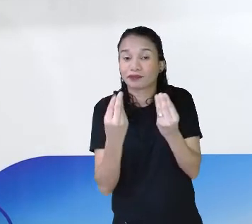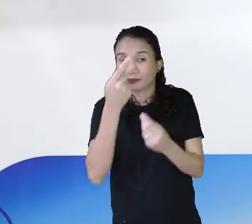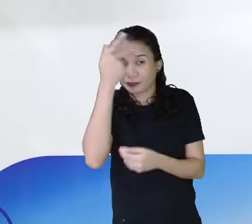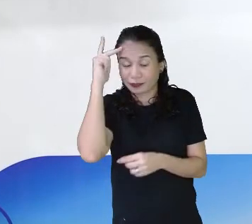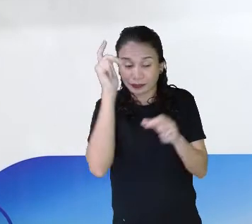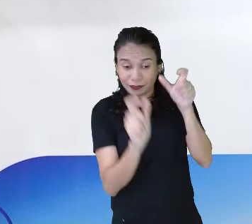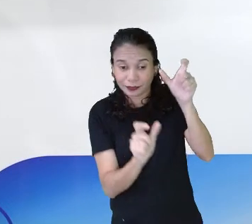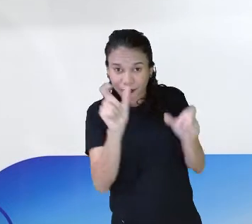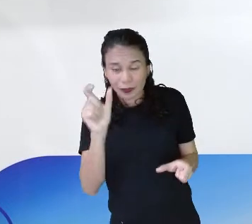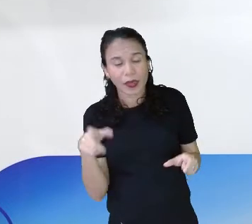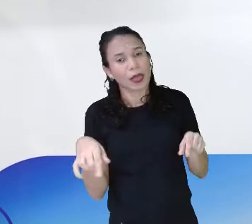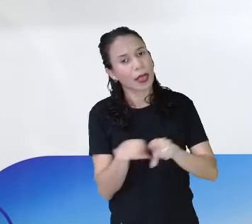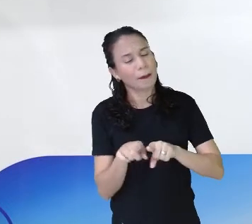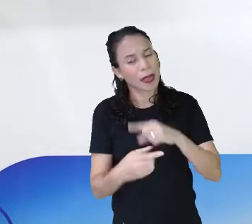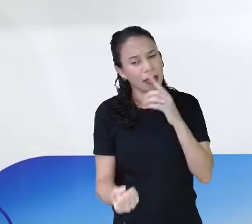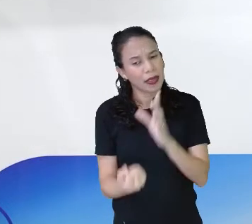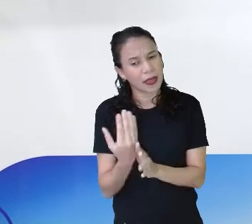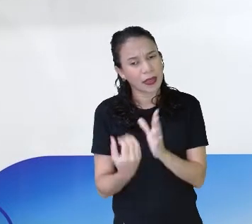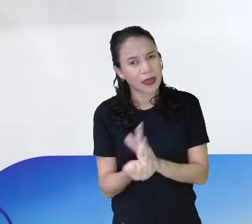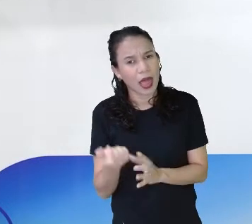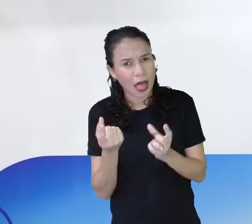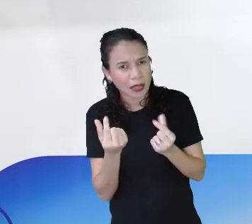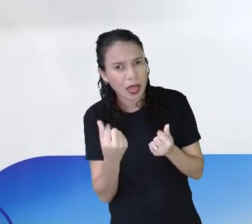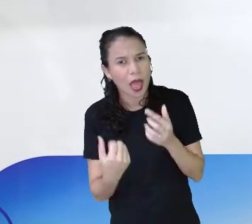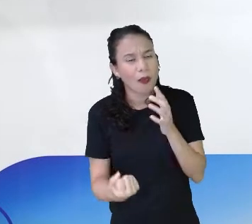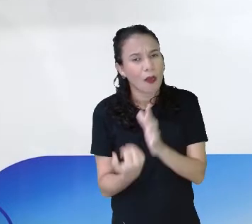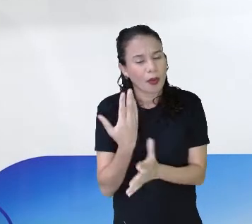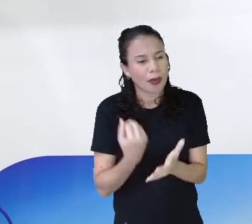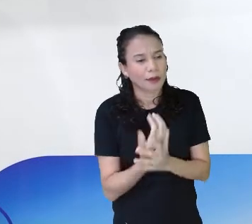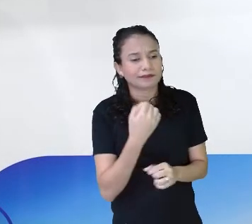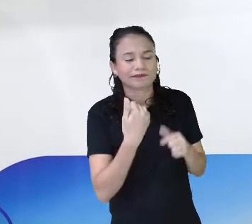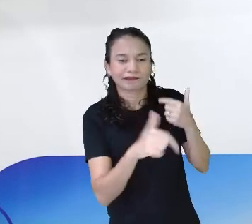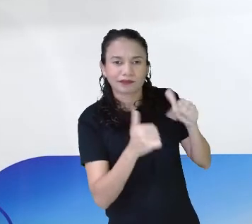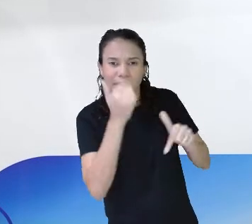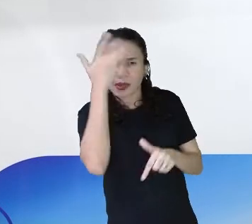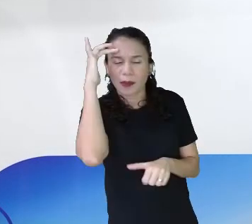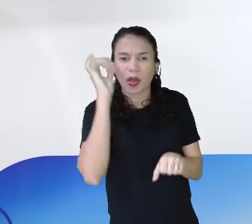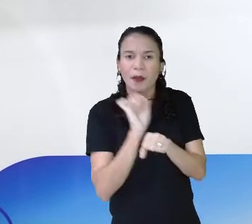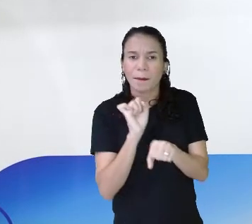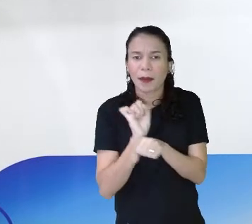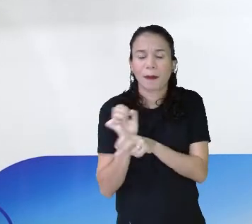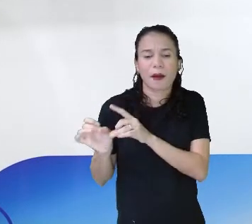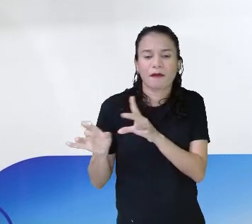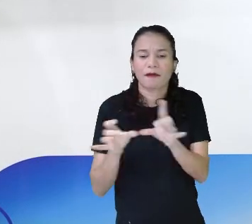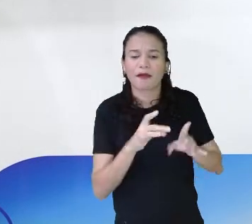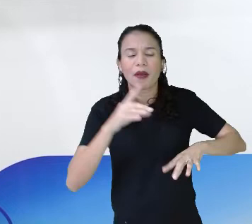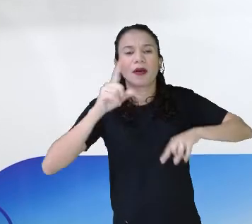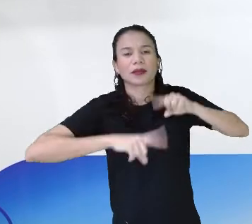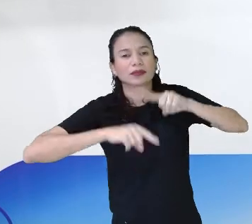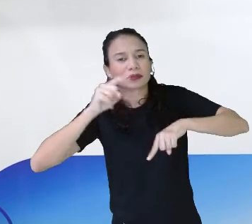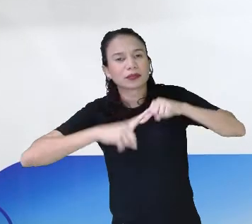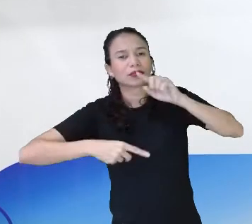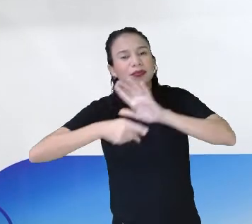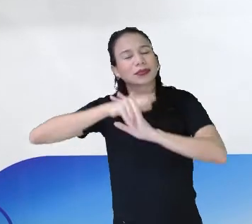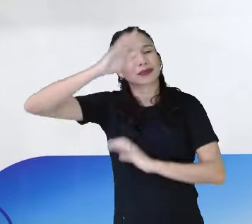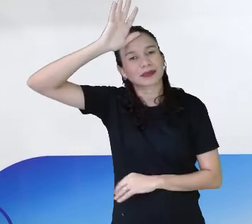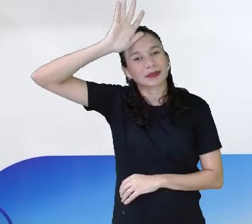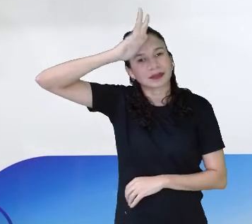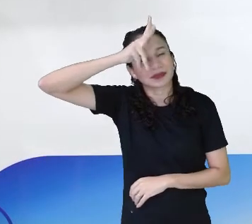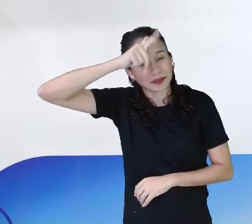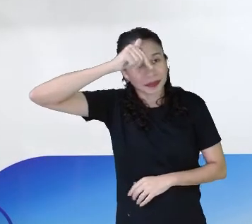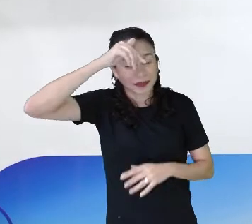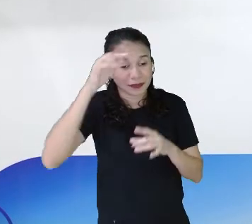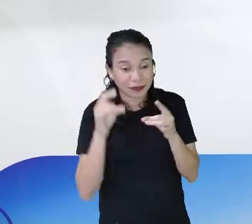foliões, ele gera renda, ele gera emprego, muitas pessoas ficam aguardando para comercializar produtos no Galo da Madrugada,